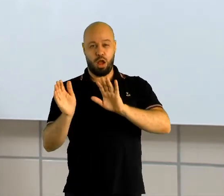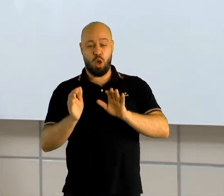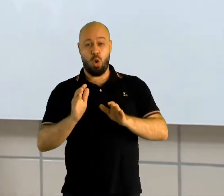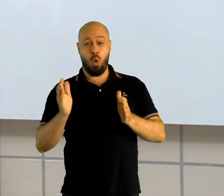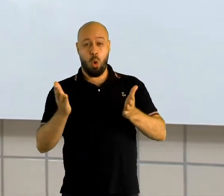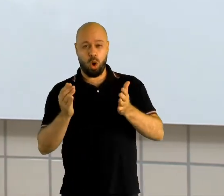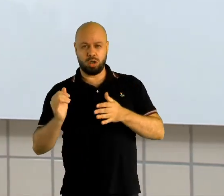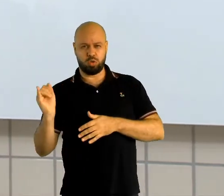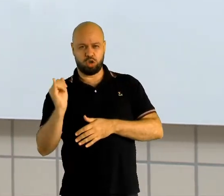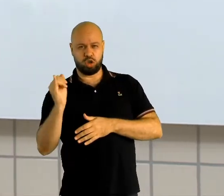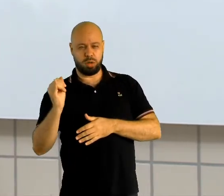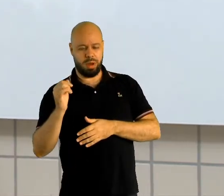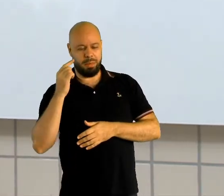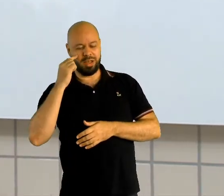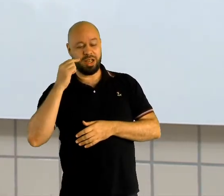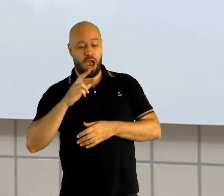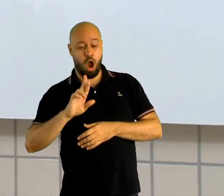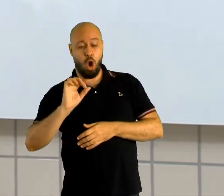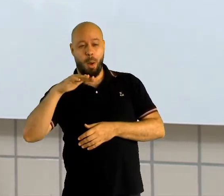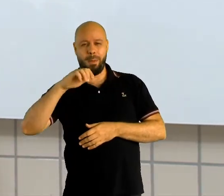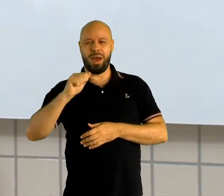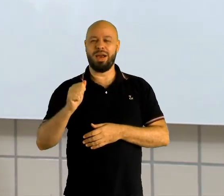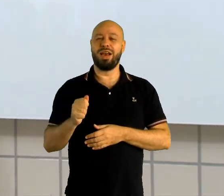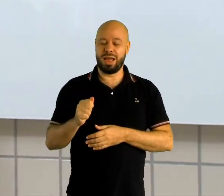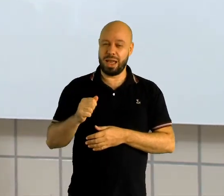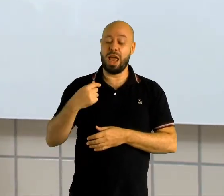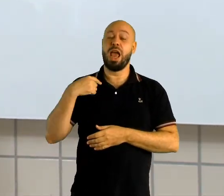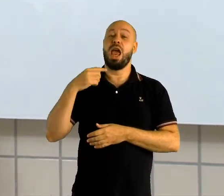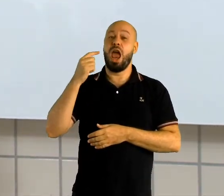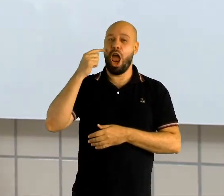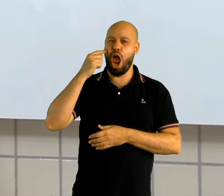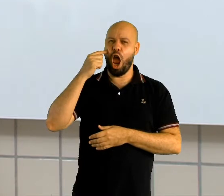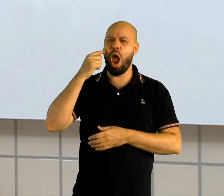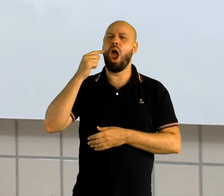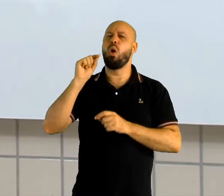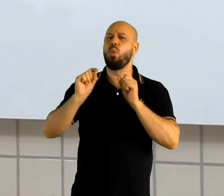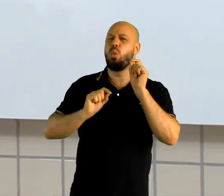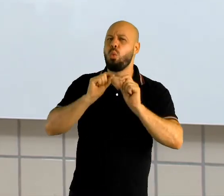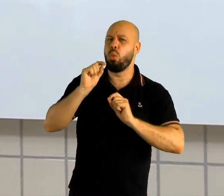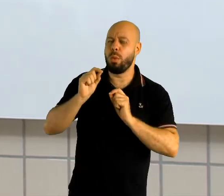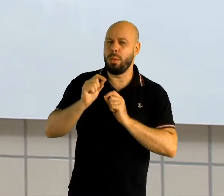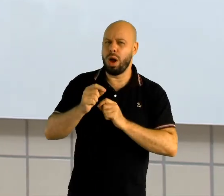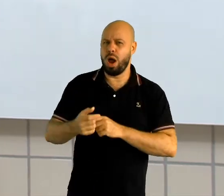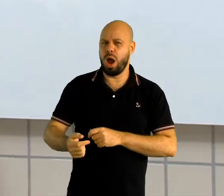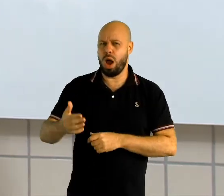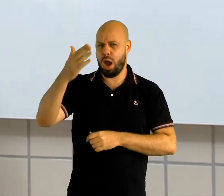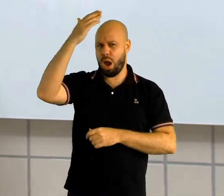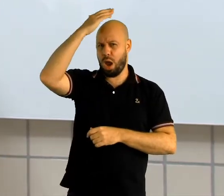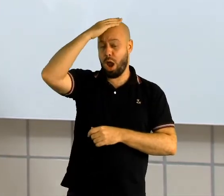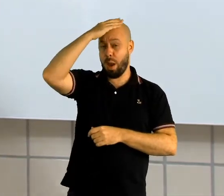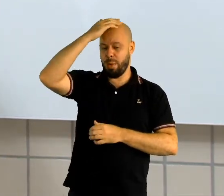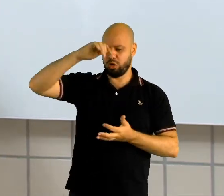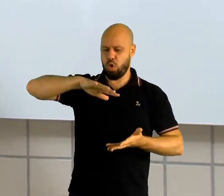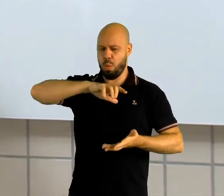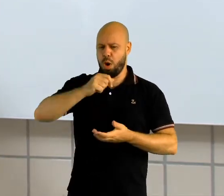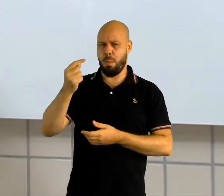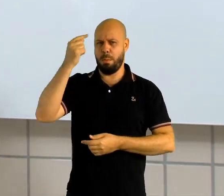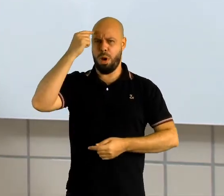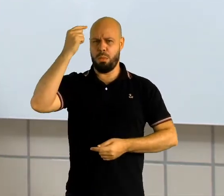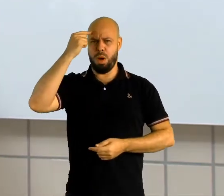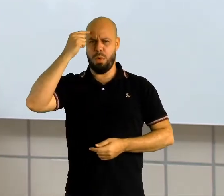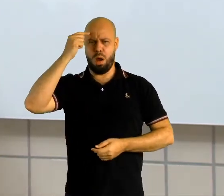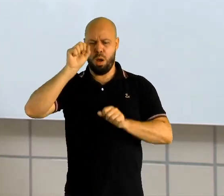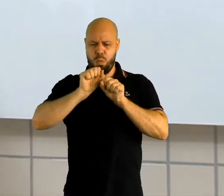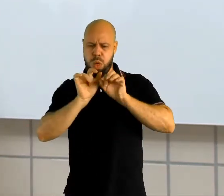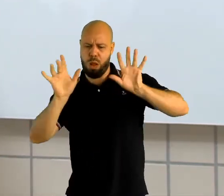em italiano: Roma capote do mundo infame, ou seja, Roma é a cabeça do mundo todo. Roma levou